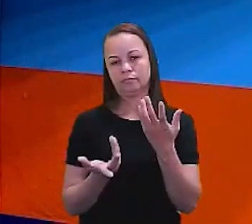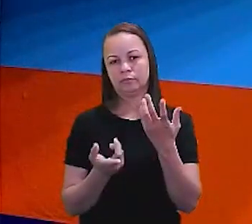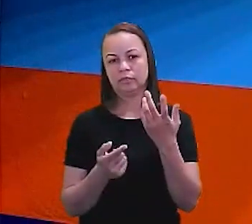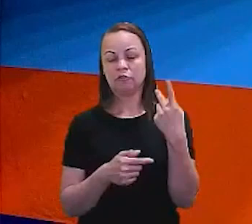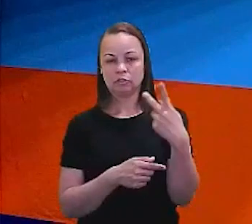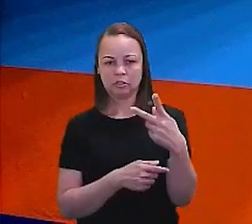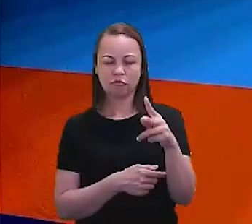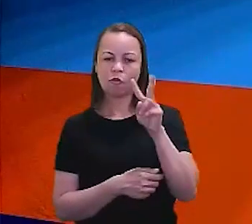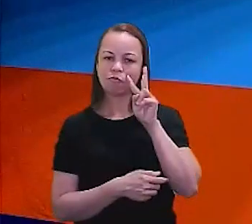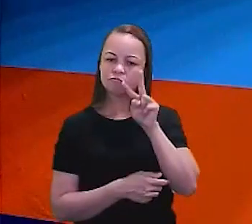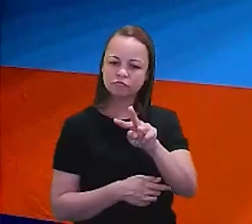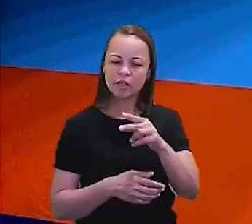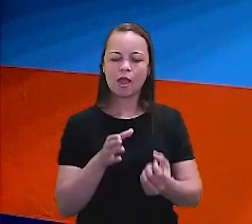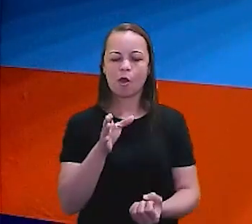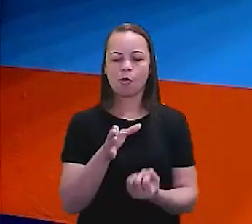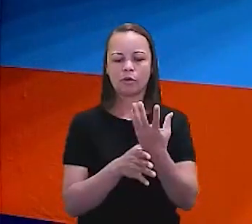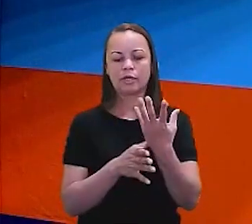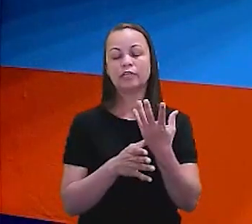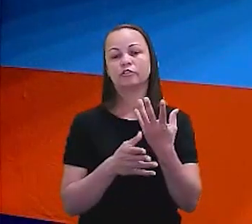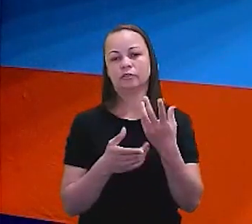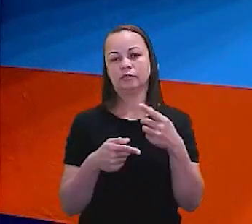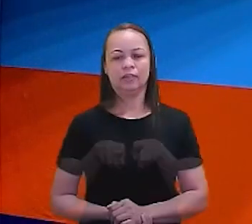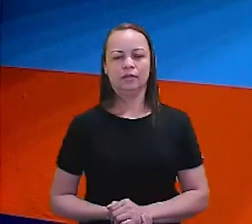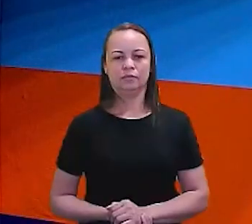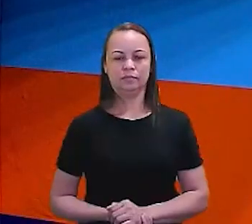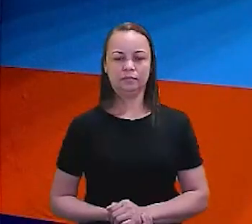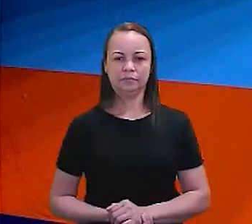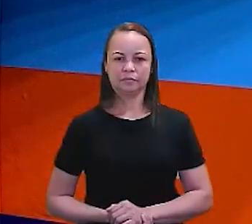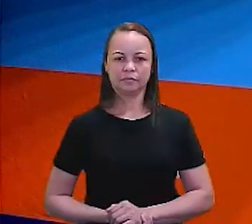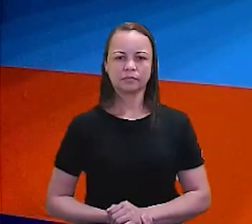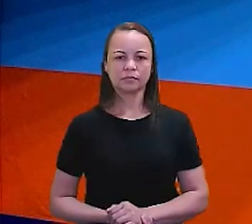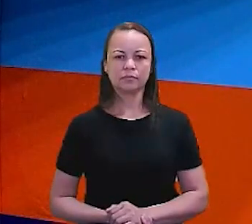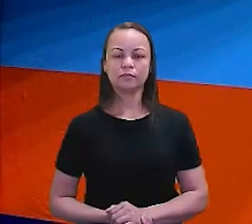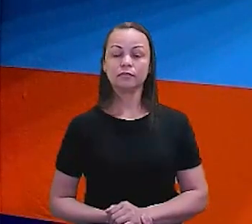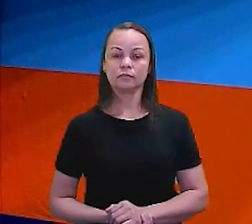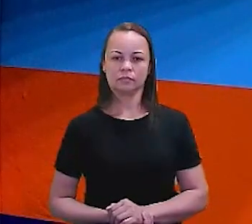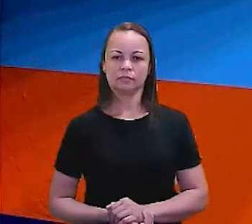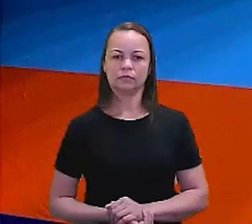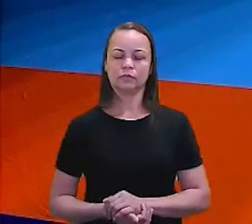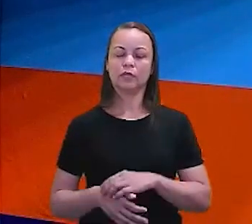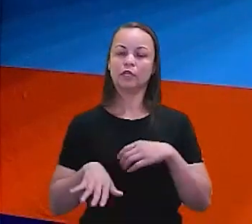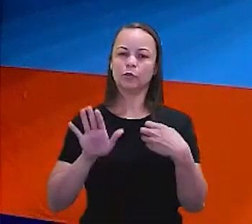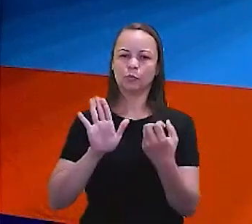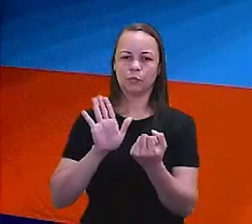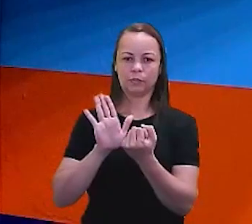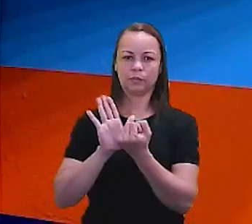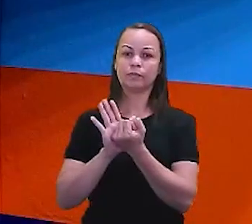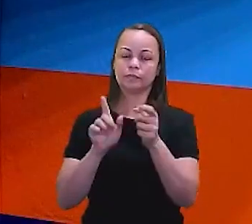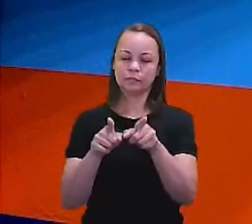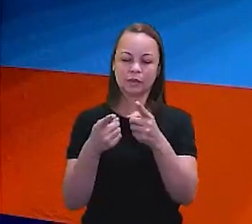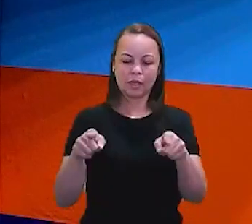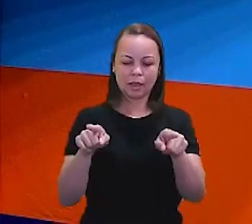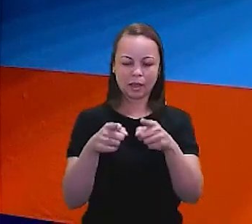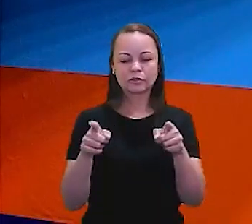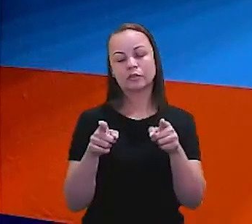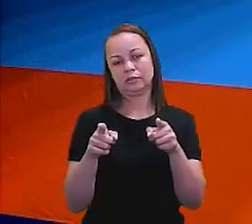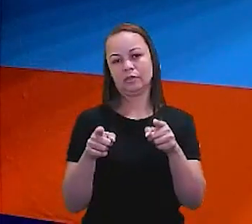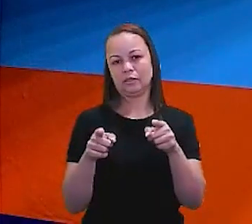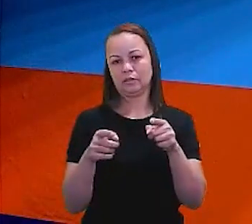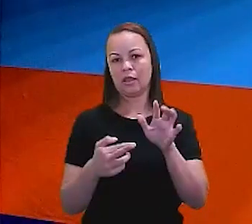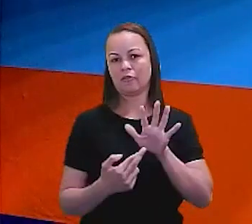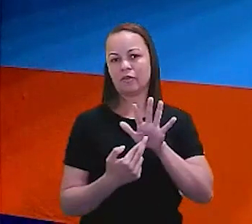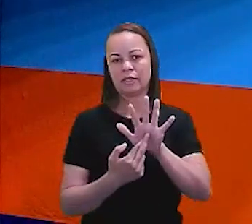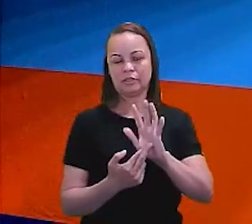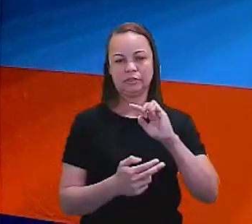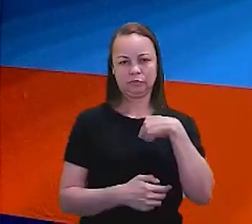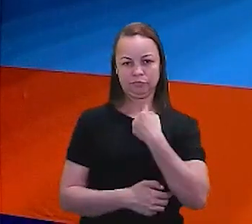sua origem e as referências que eles fazem. Pronto, o hino nacional é um símbolo que faz bastante referência a quem somos. Se